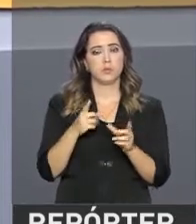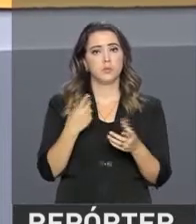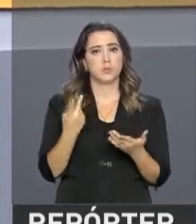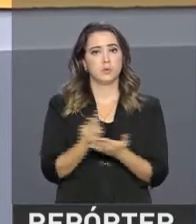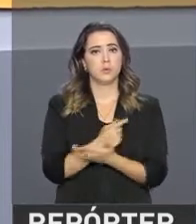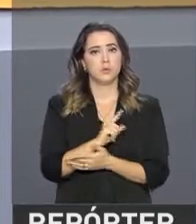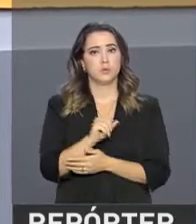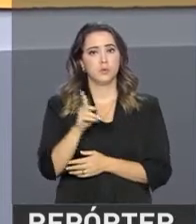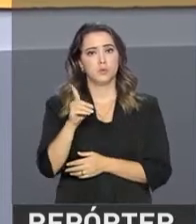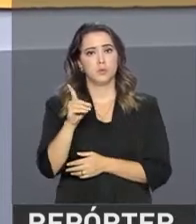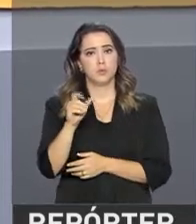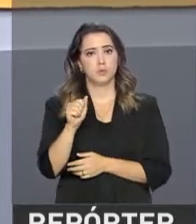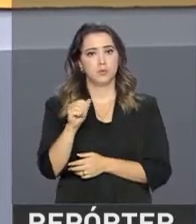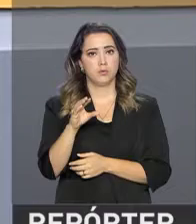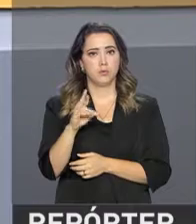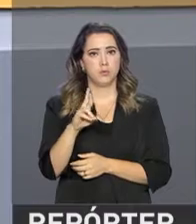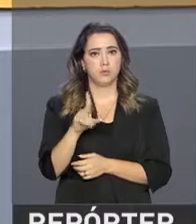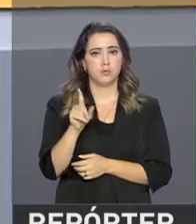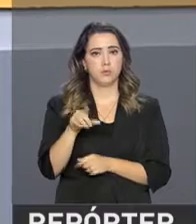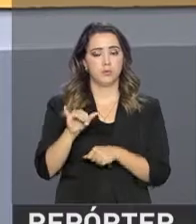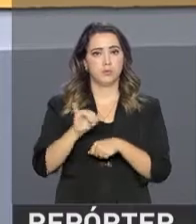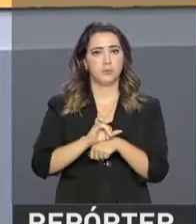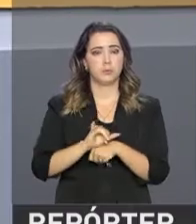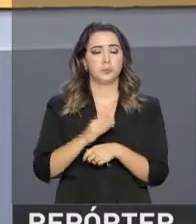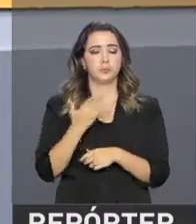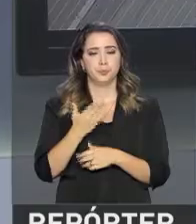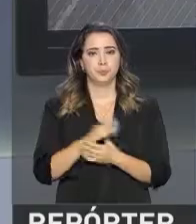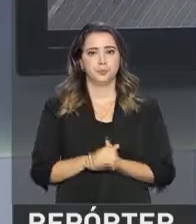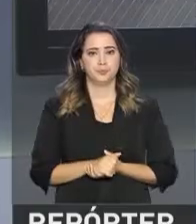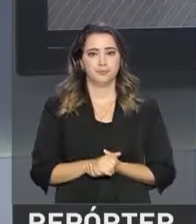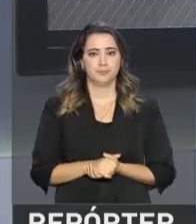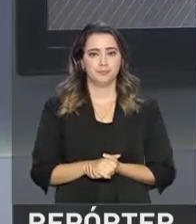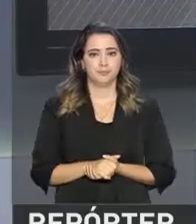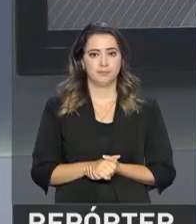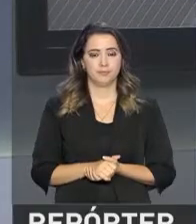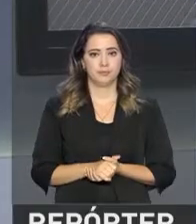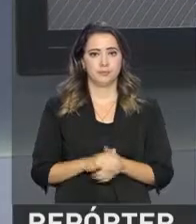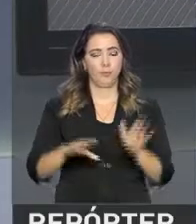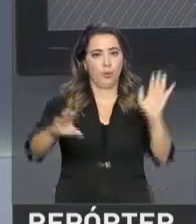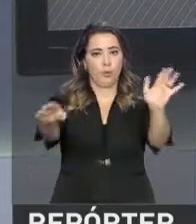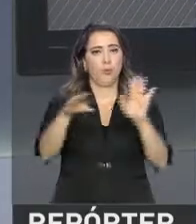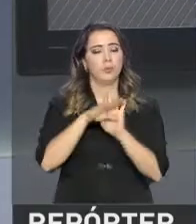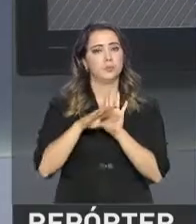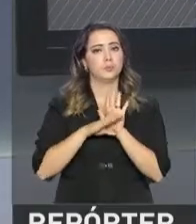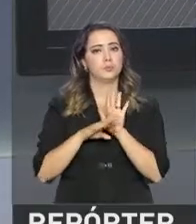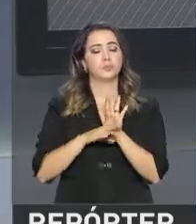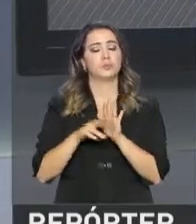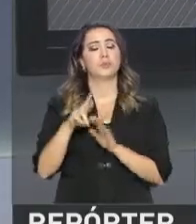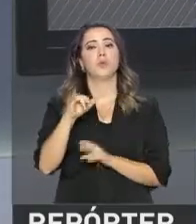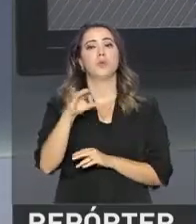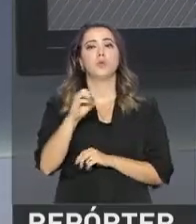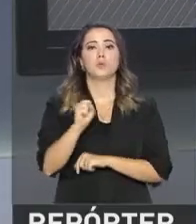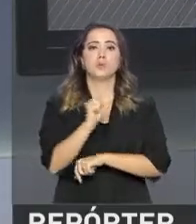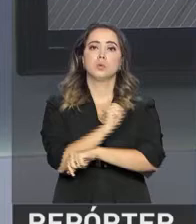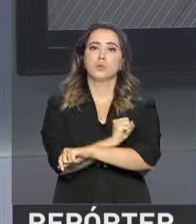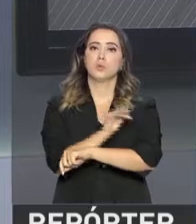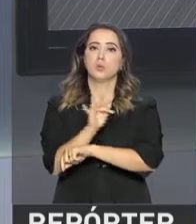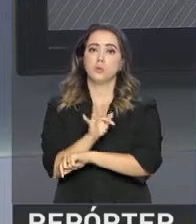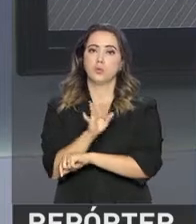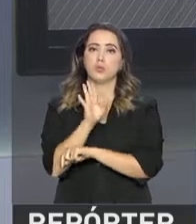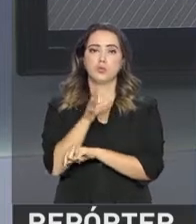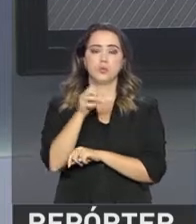será realizada em Dakar, que é a capital do Senegal. O projeto de integração do Rio São Francisco já está com mais